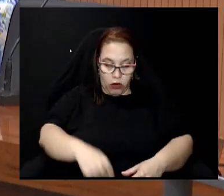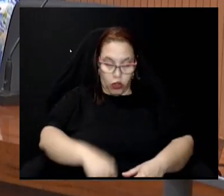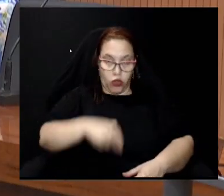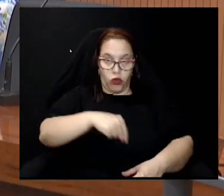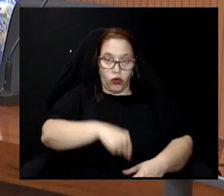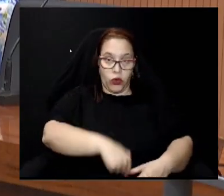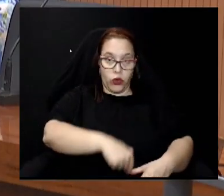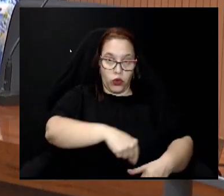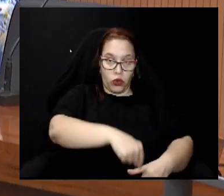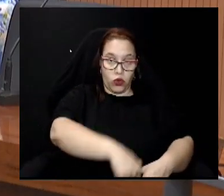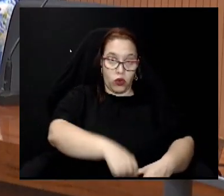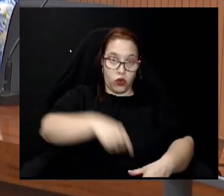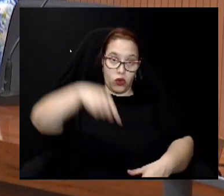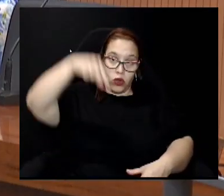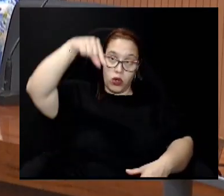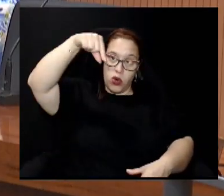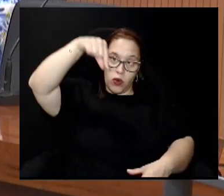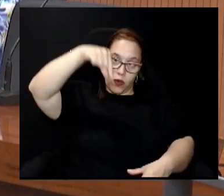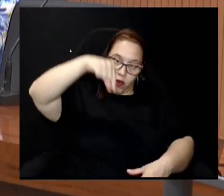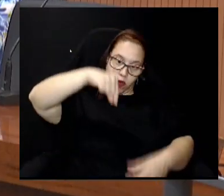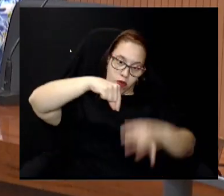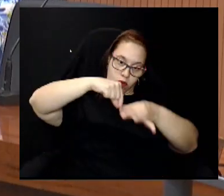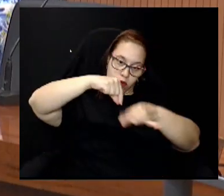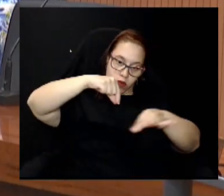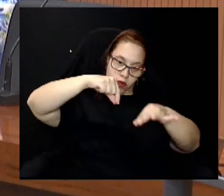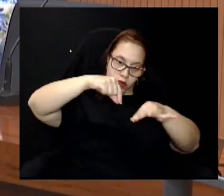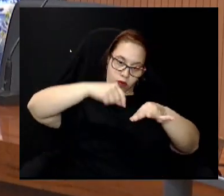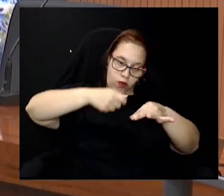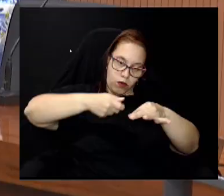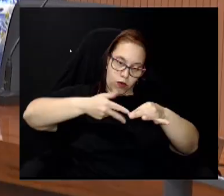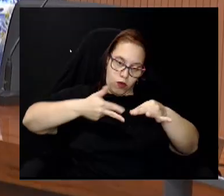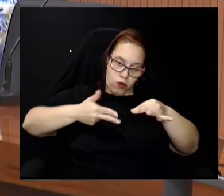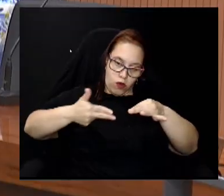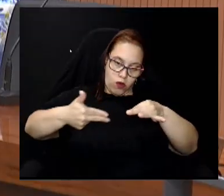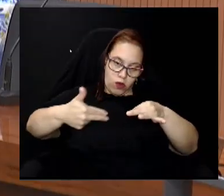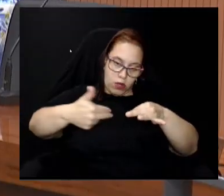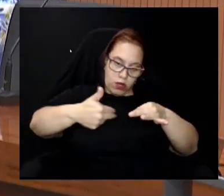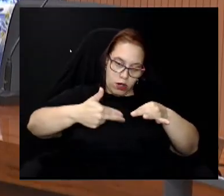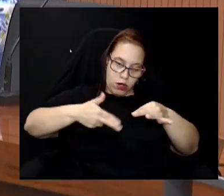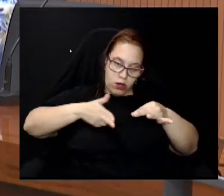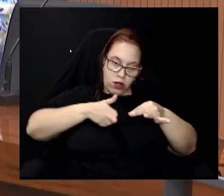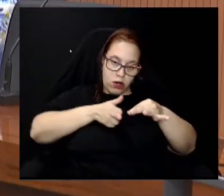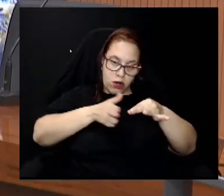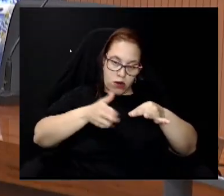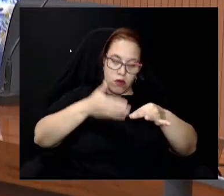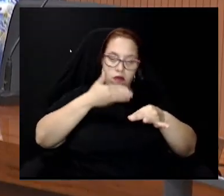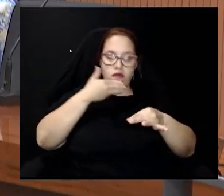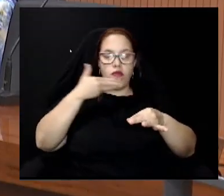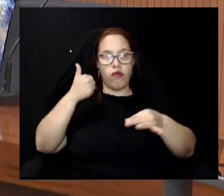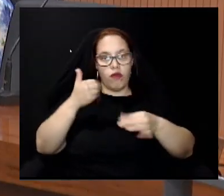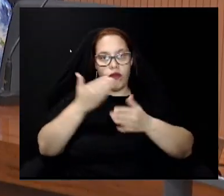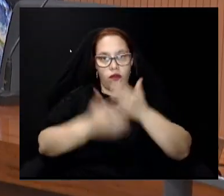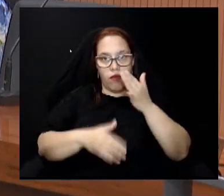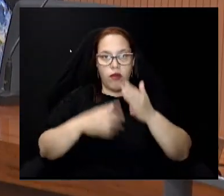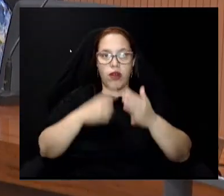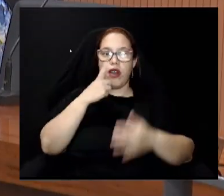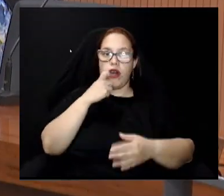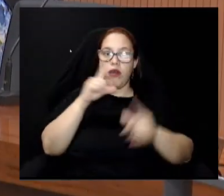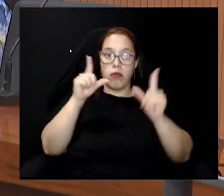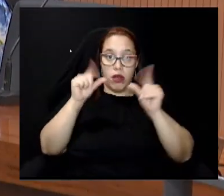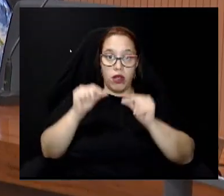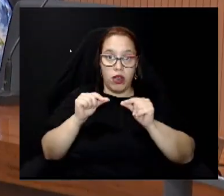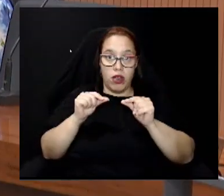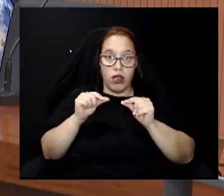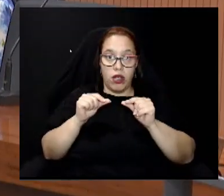por esses furinhos e opera através desses furinhos. A recuperação é muito melhor, a perda sanguínea é menor e a agressão